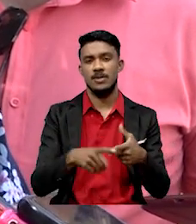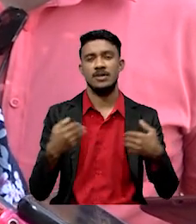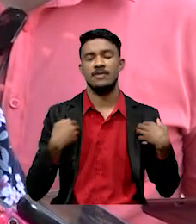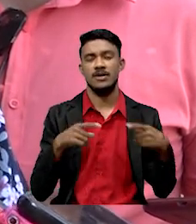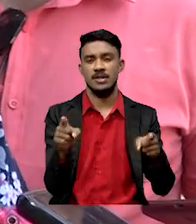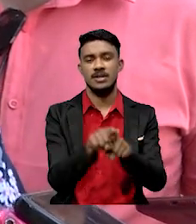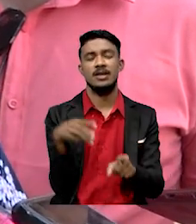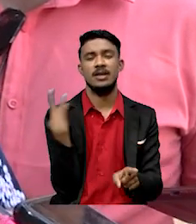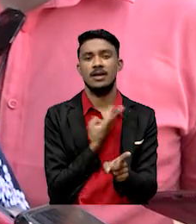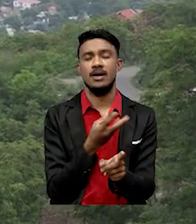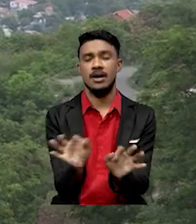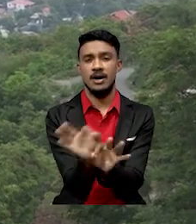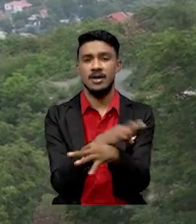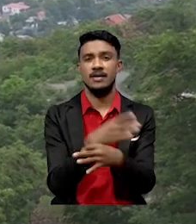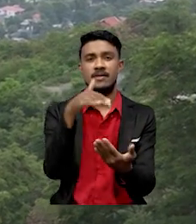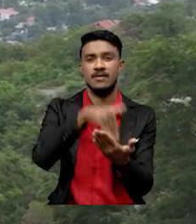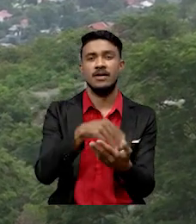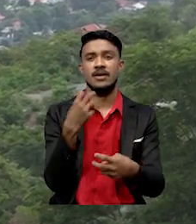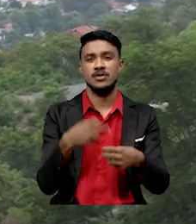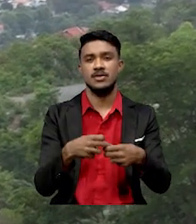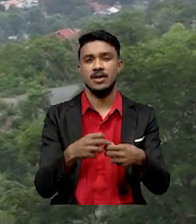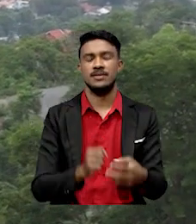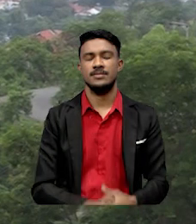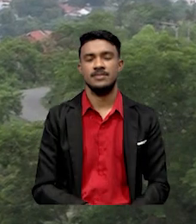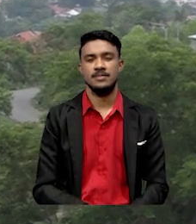ita hatu hadiah filifari susar.